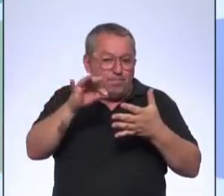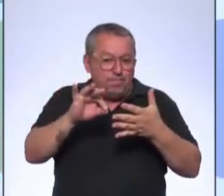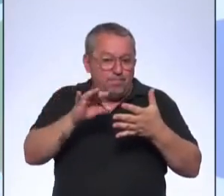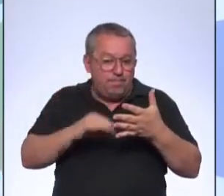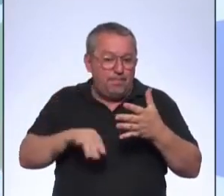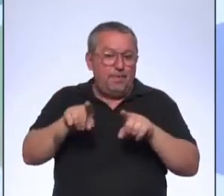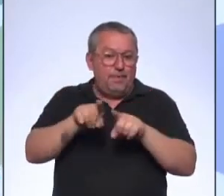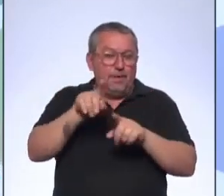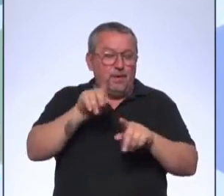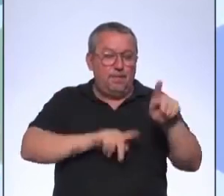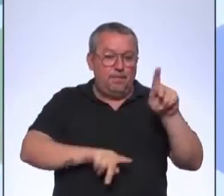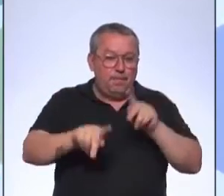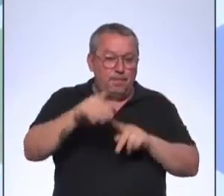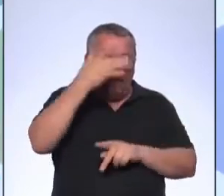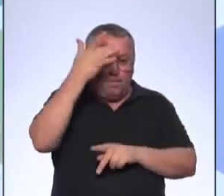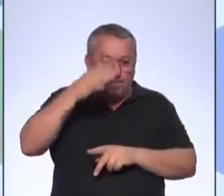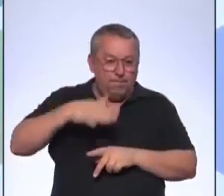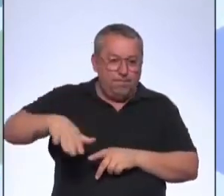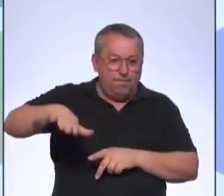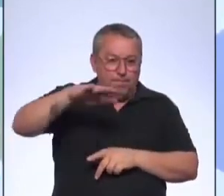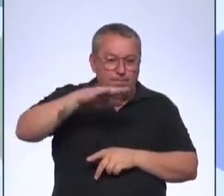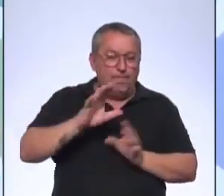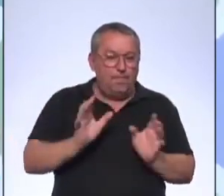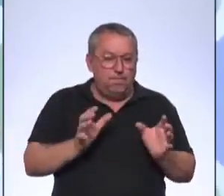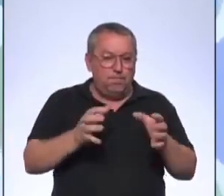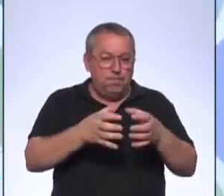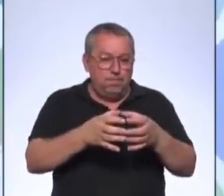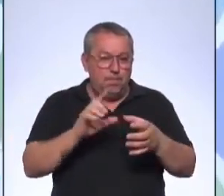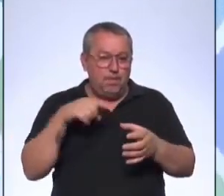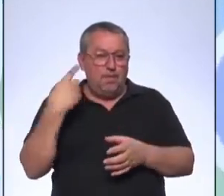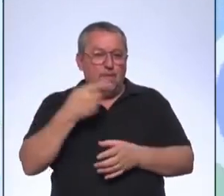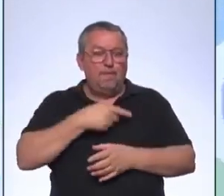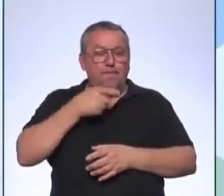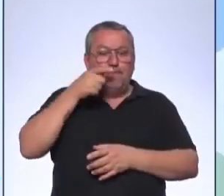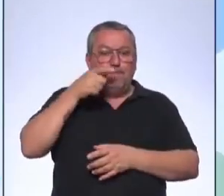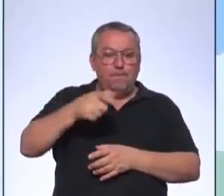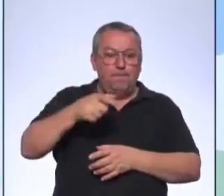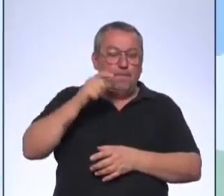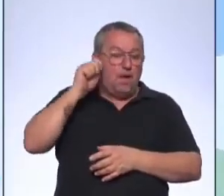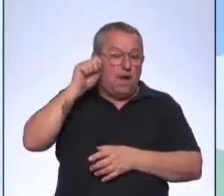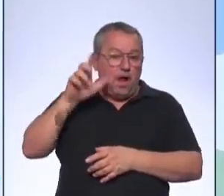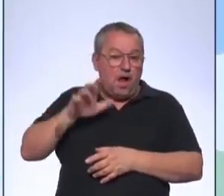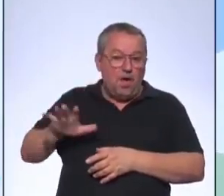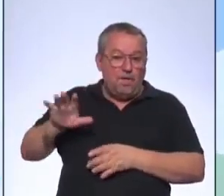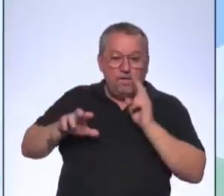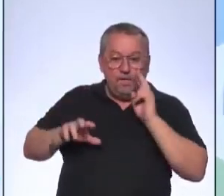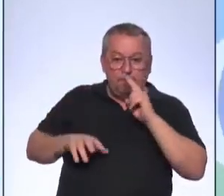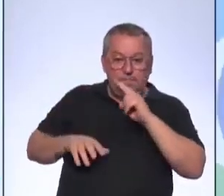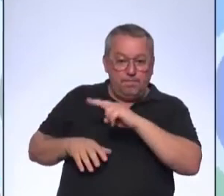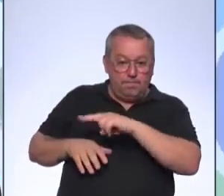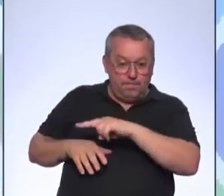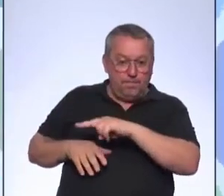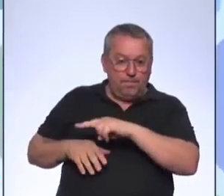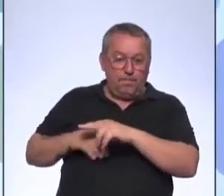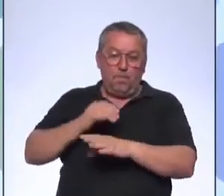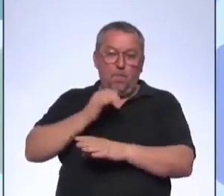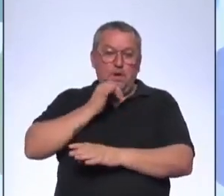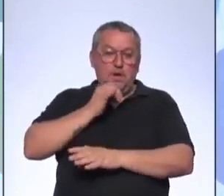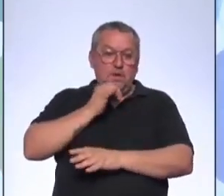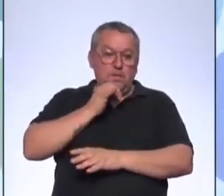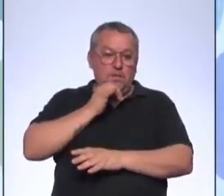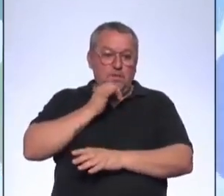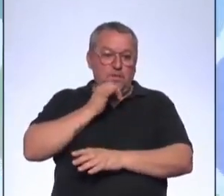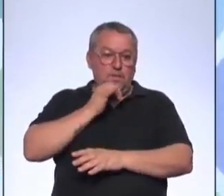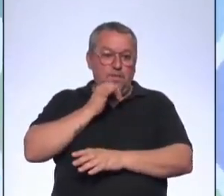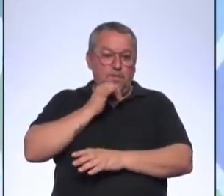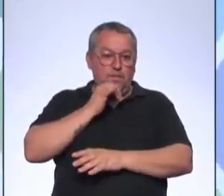esses povos, essas tribos. Quando nós olhamos para o continente africano, como exemplo,